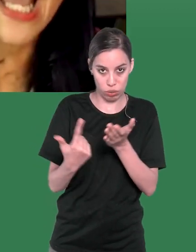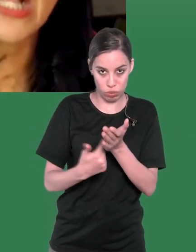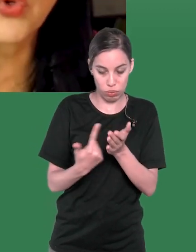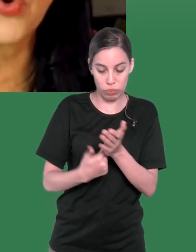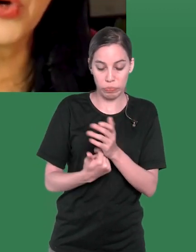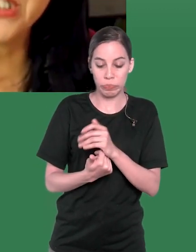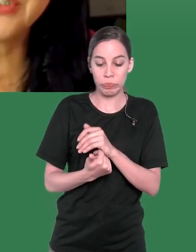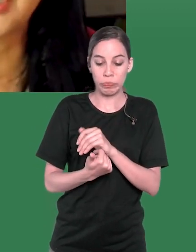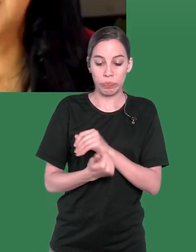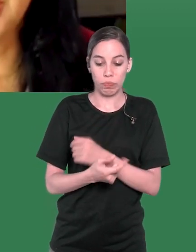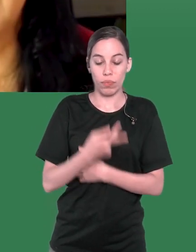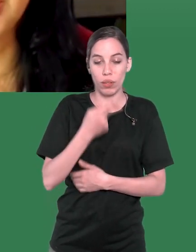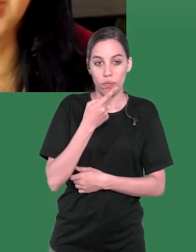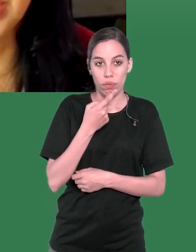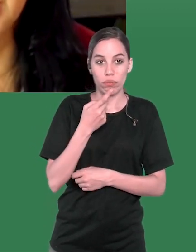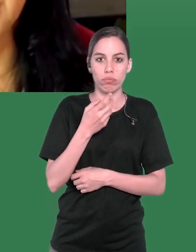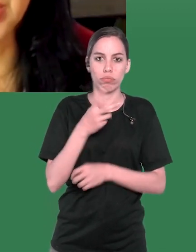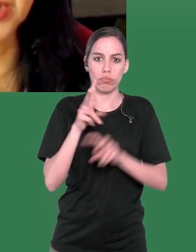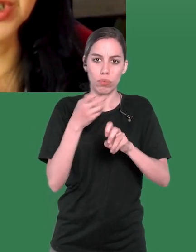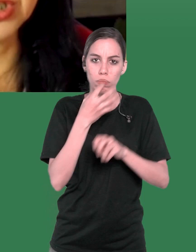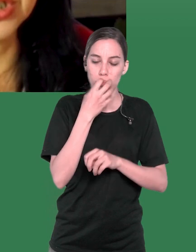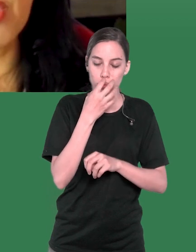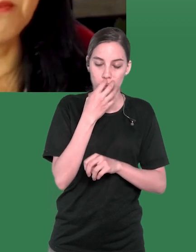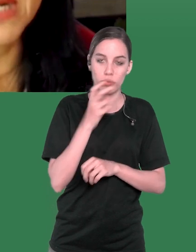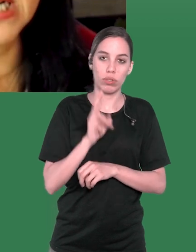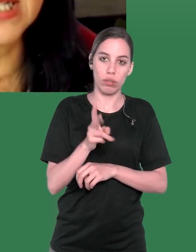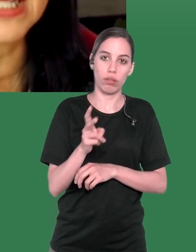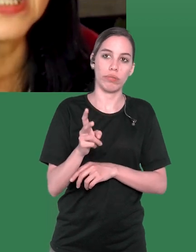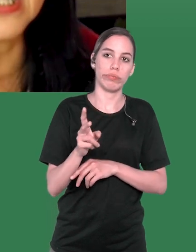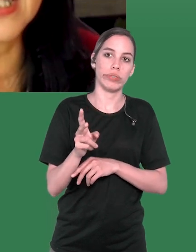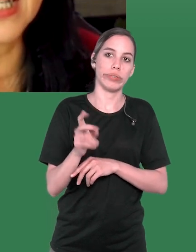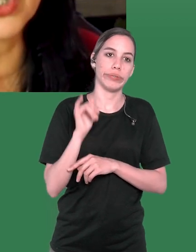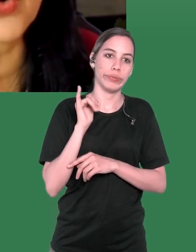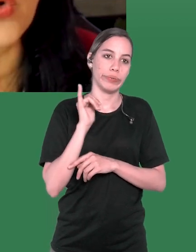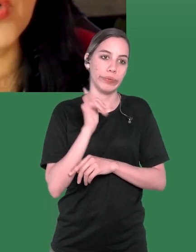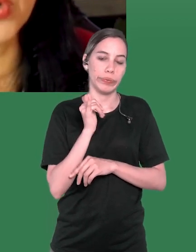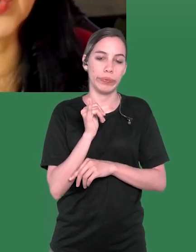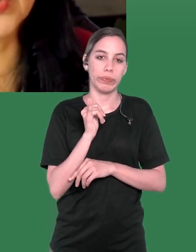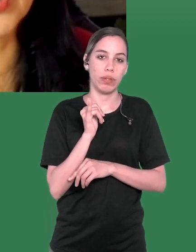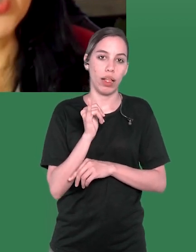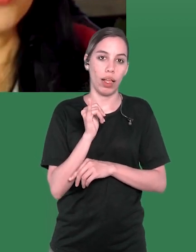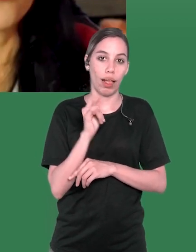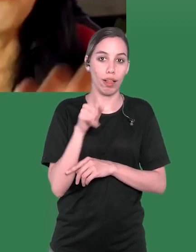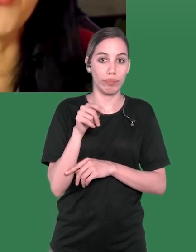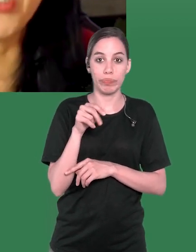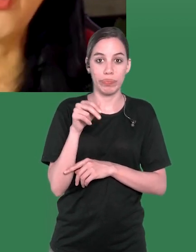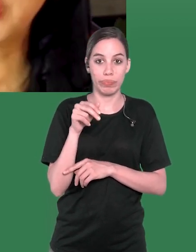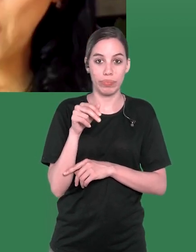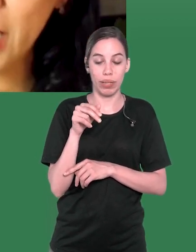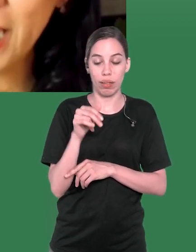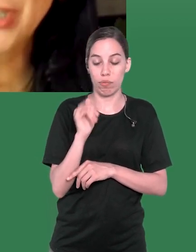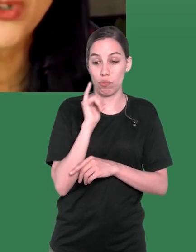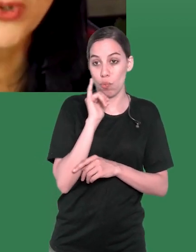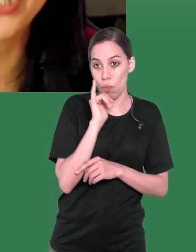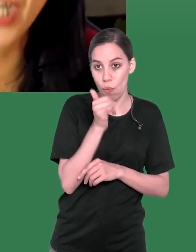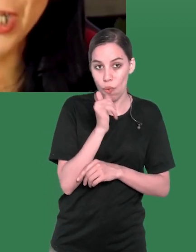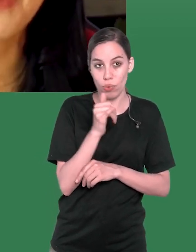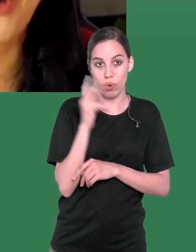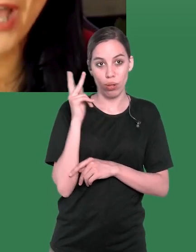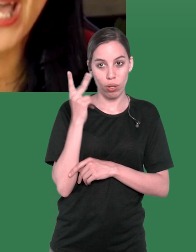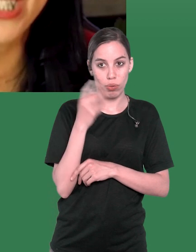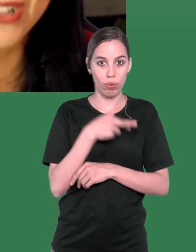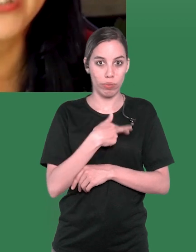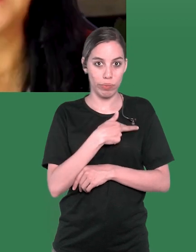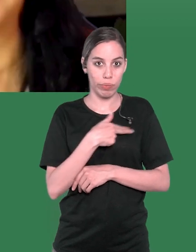como narradores de romances, né, de contos, como eus poéticos,